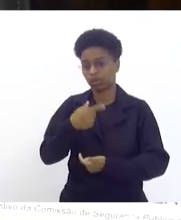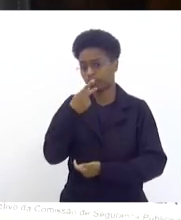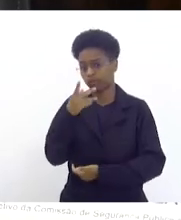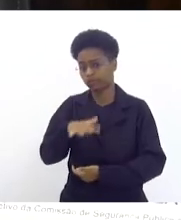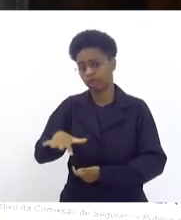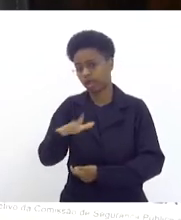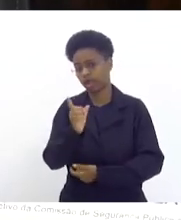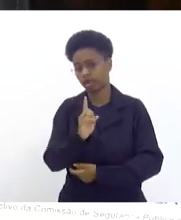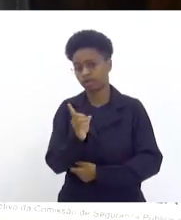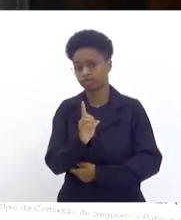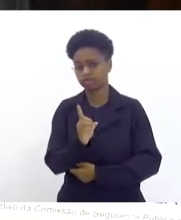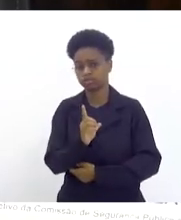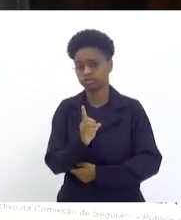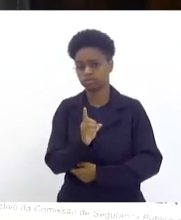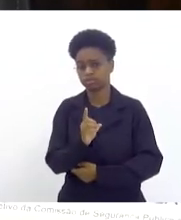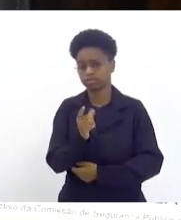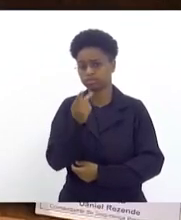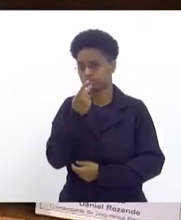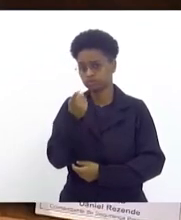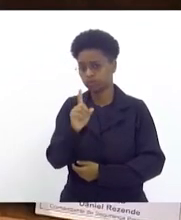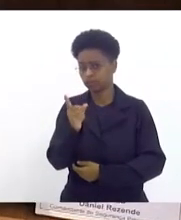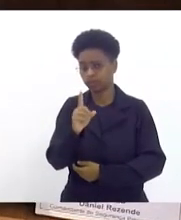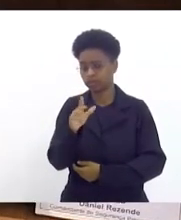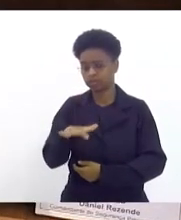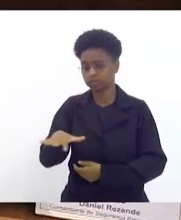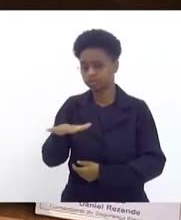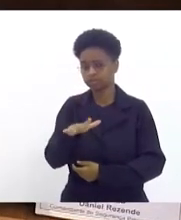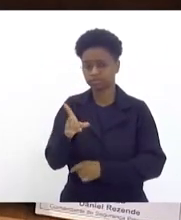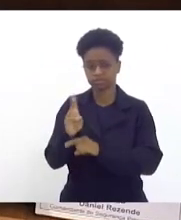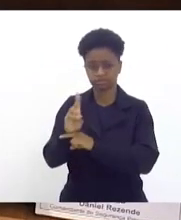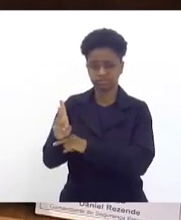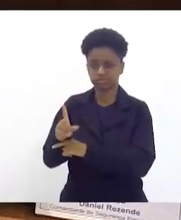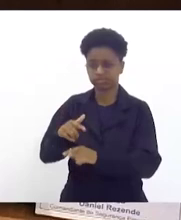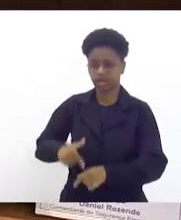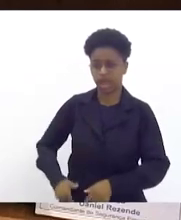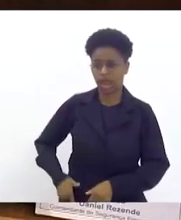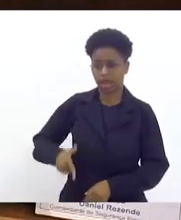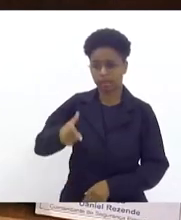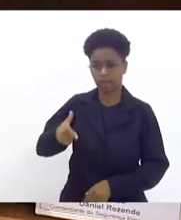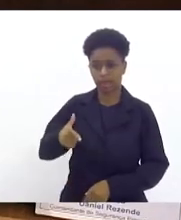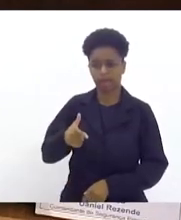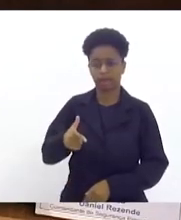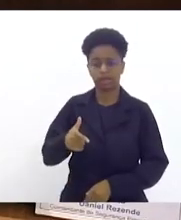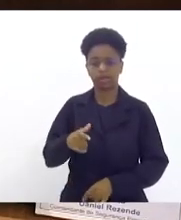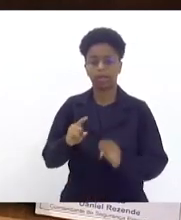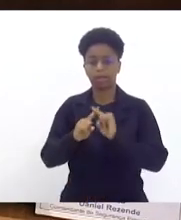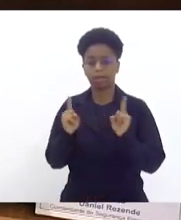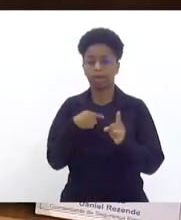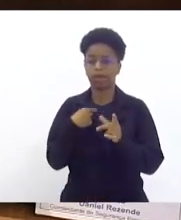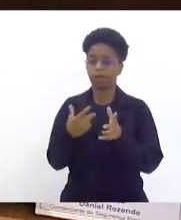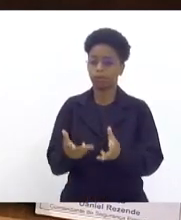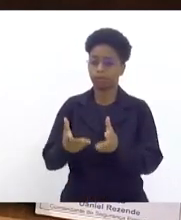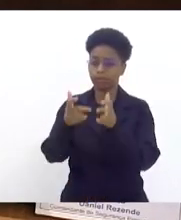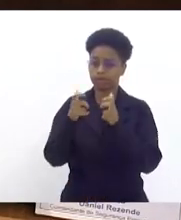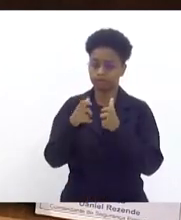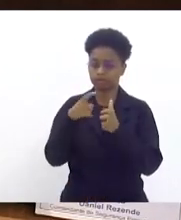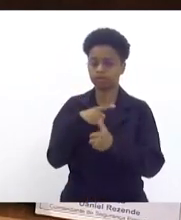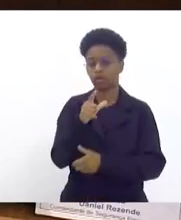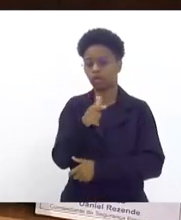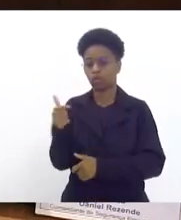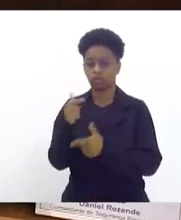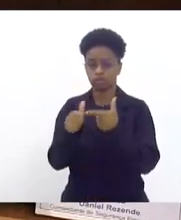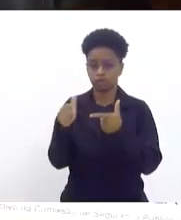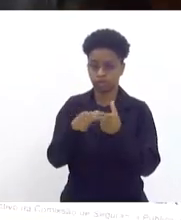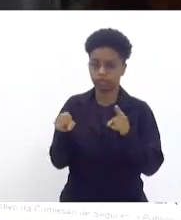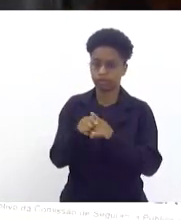eu não tô entrando nem na Seara da guarda municipal armada efetiva mas eu percebo que outro drama que